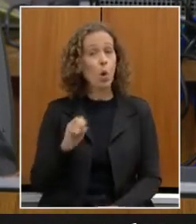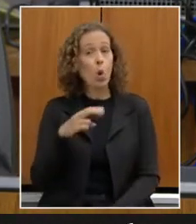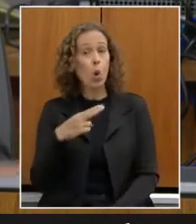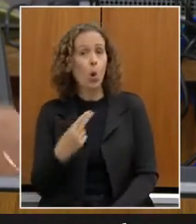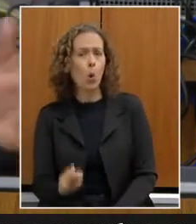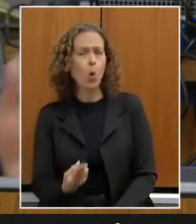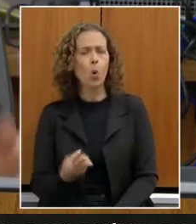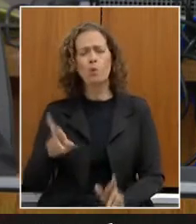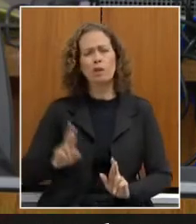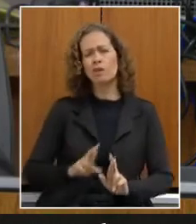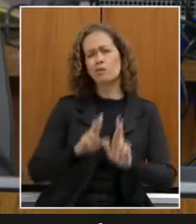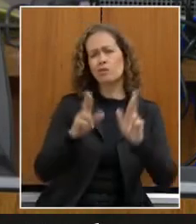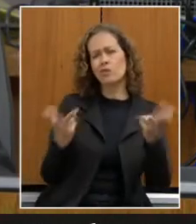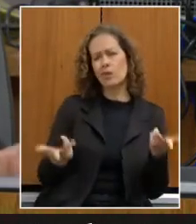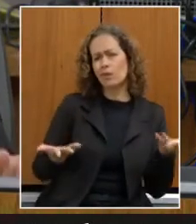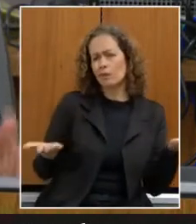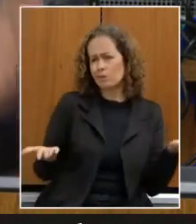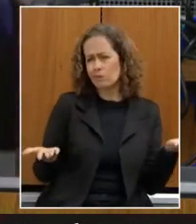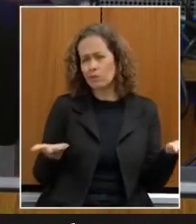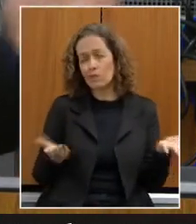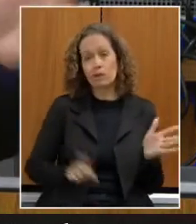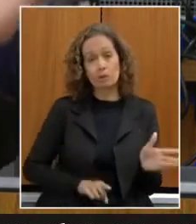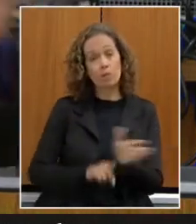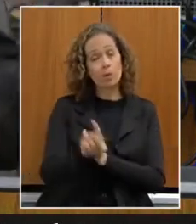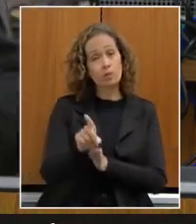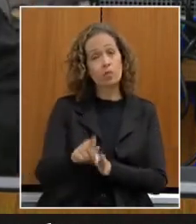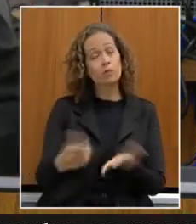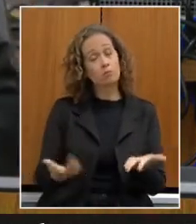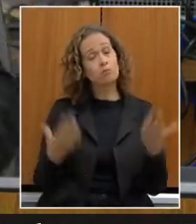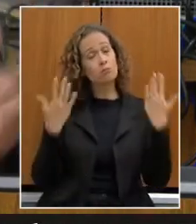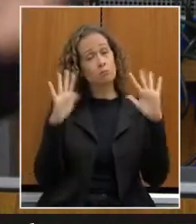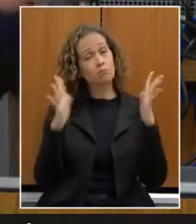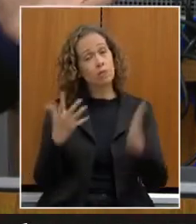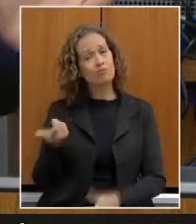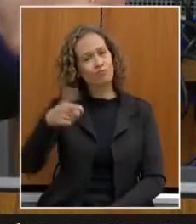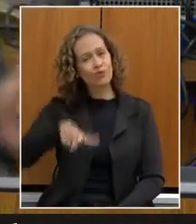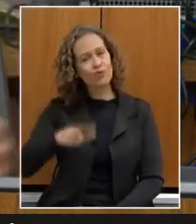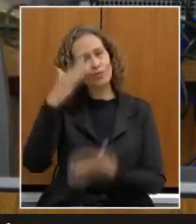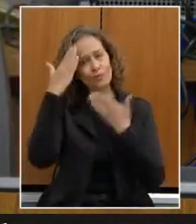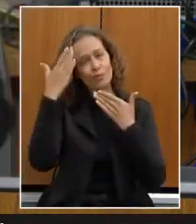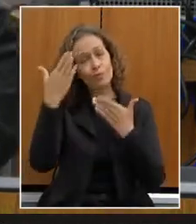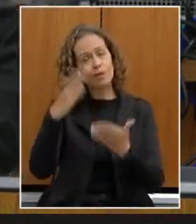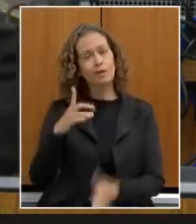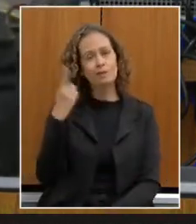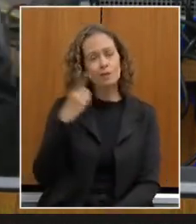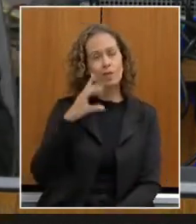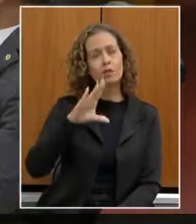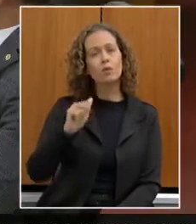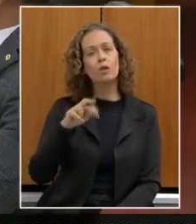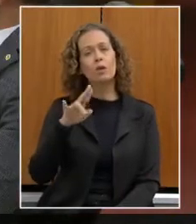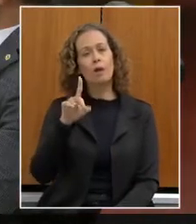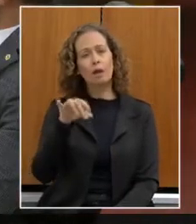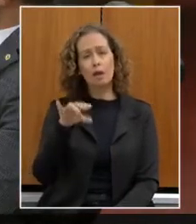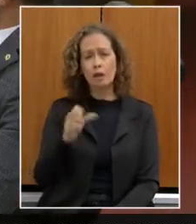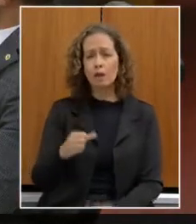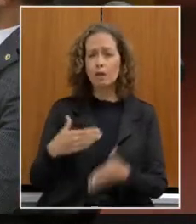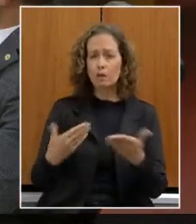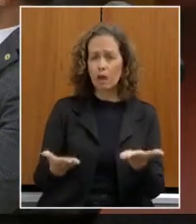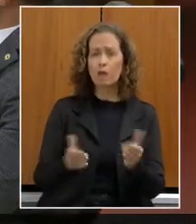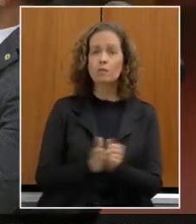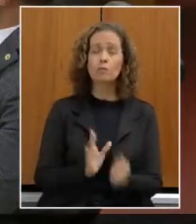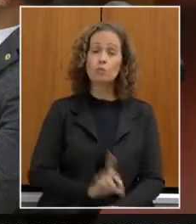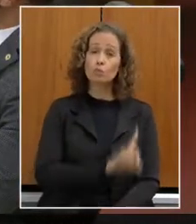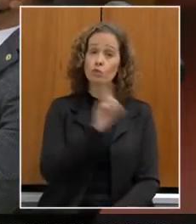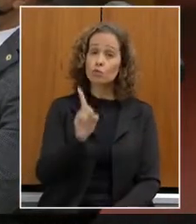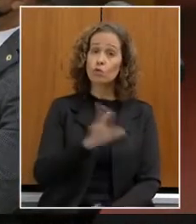vinculação com a outra é a pergunta e mais uma vez parabéns muito obrigado obrigado deputado Carlos Pimenta pela condução desse dia de